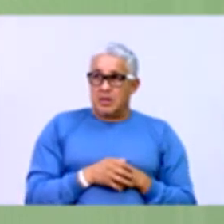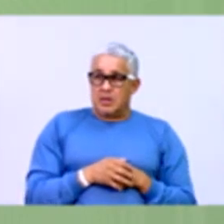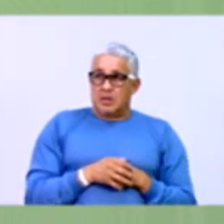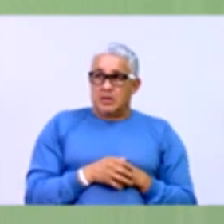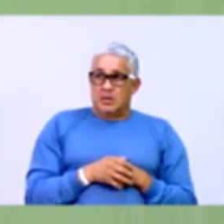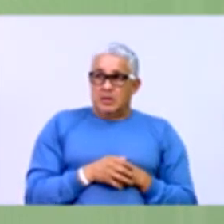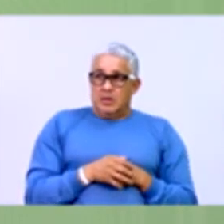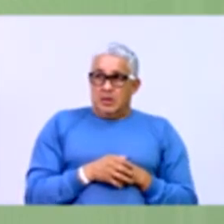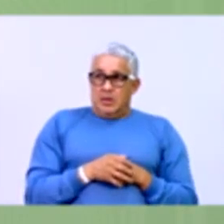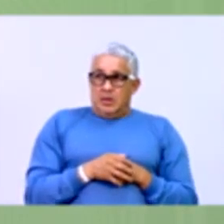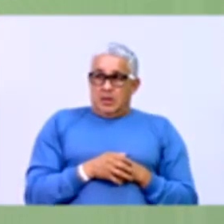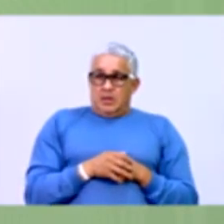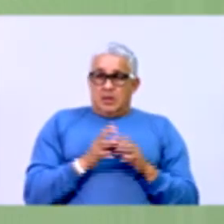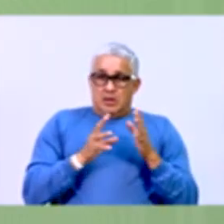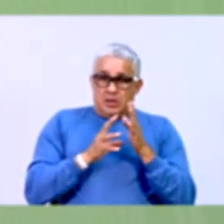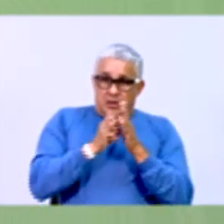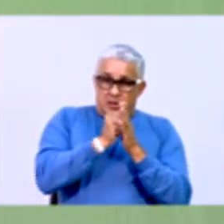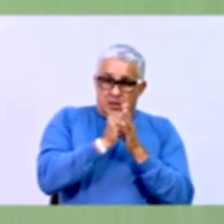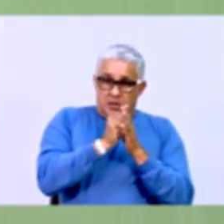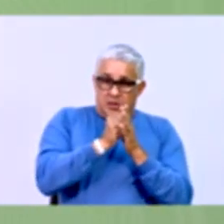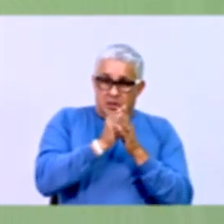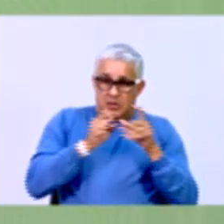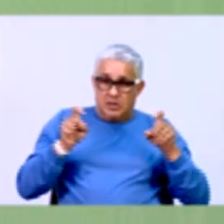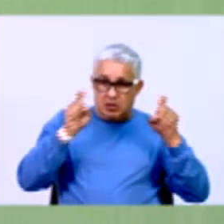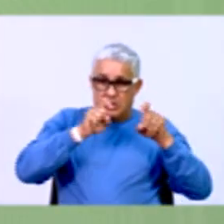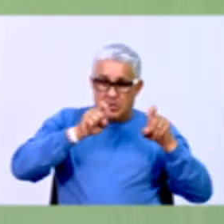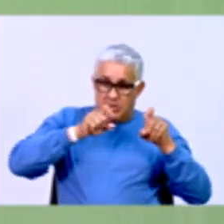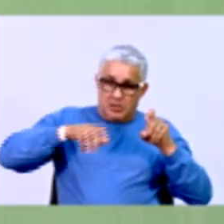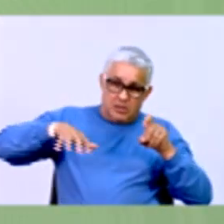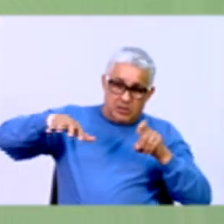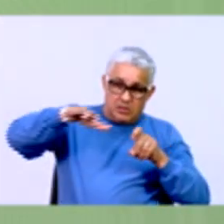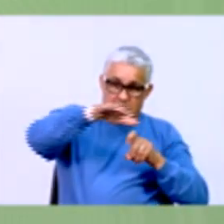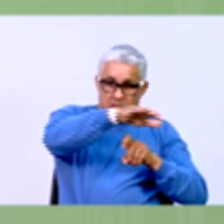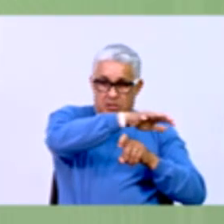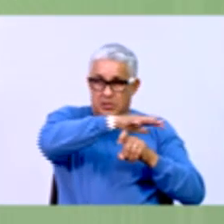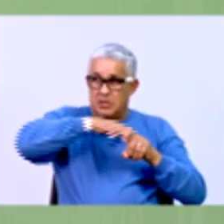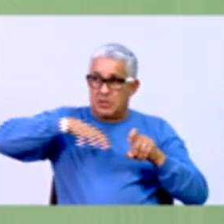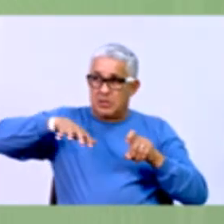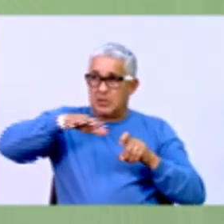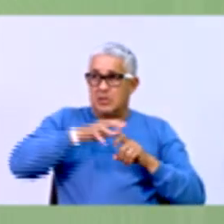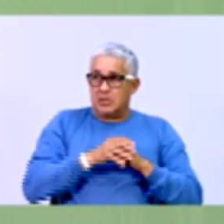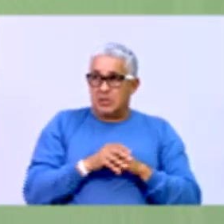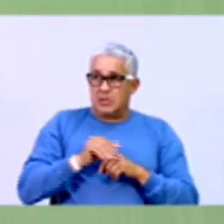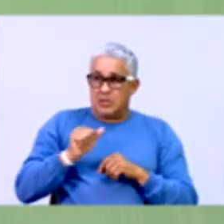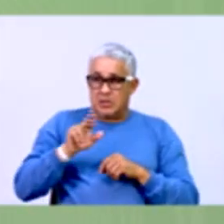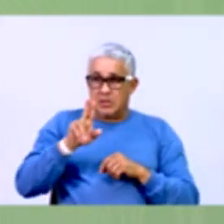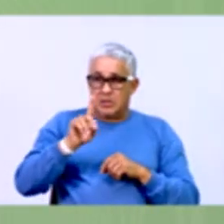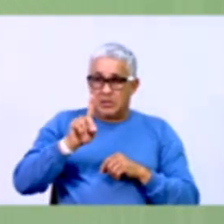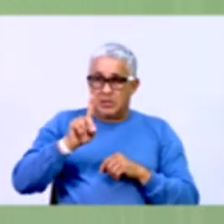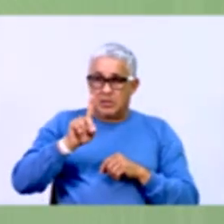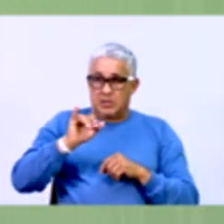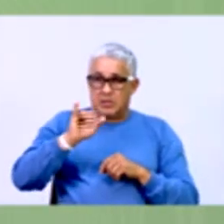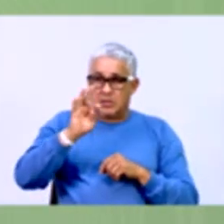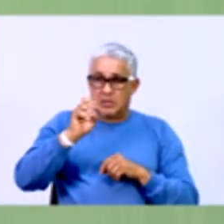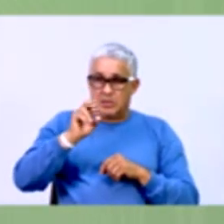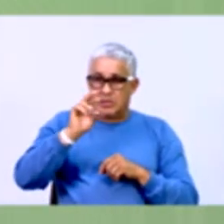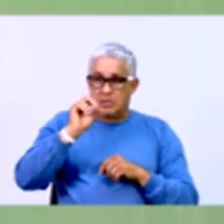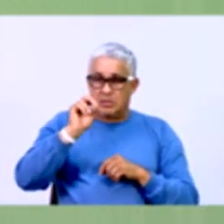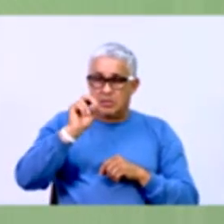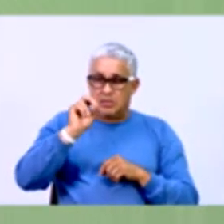Forma de auditoria, abordagem ao redor do computador. A auditoria, como que ela era